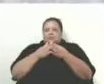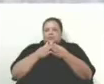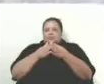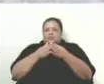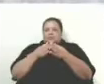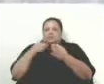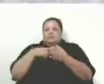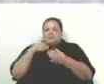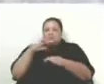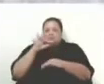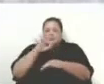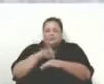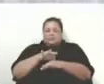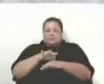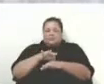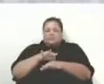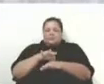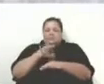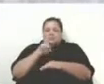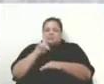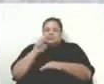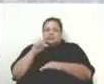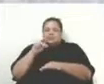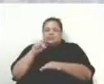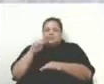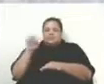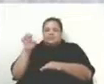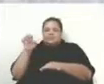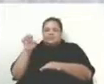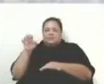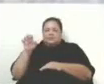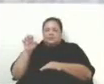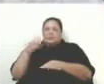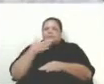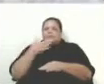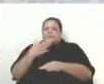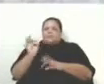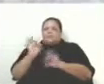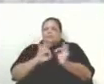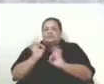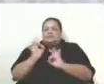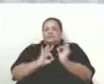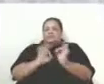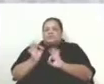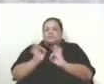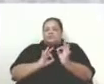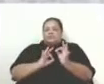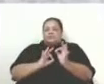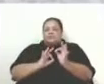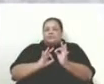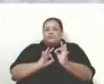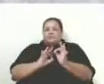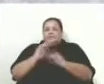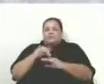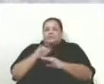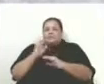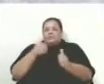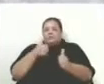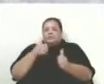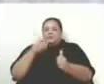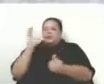dengue, nos pedem para que haja um planejamento de prazos mais próximos